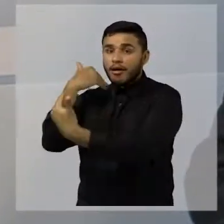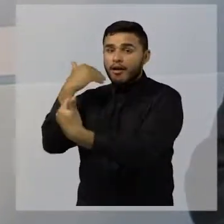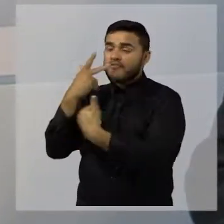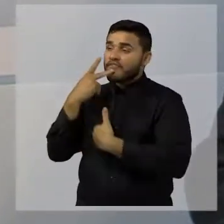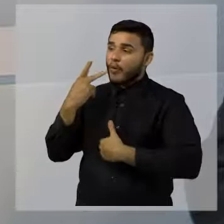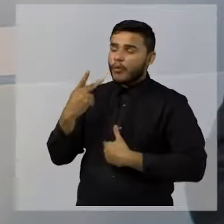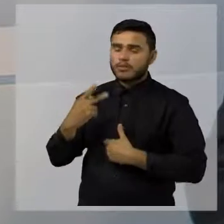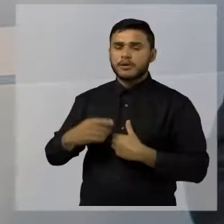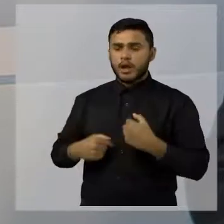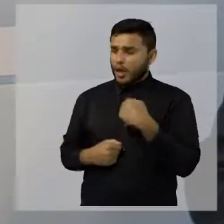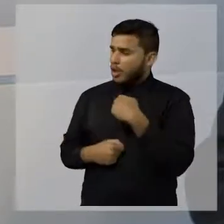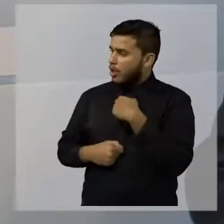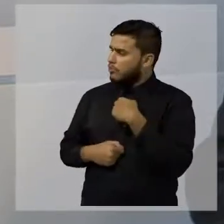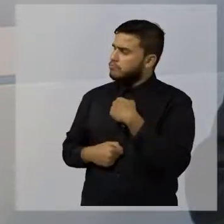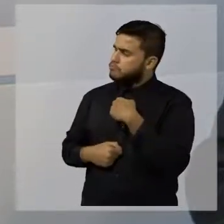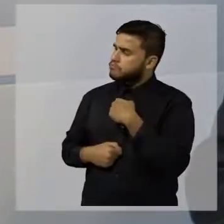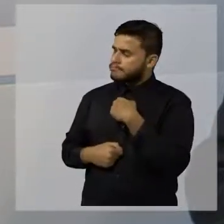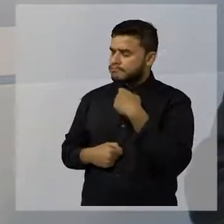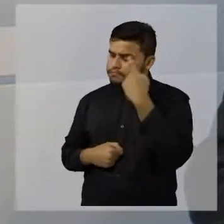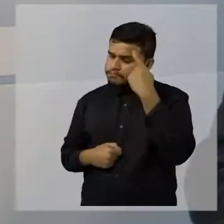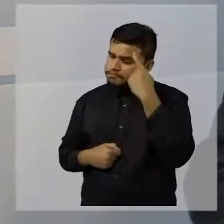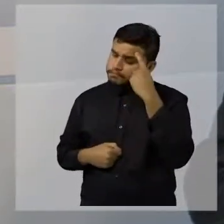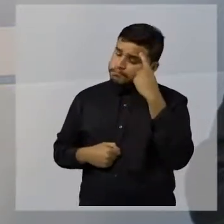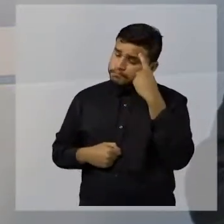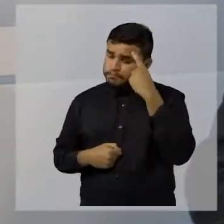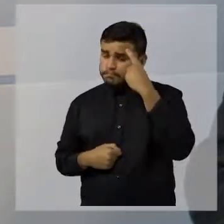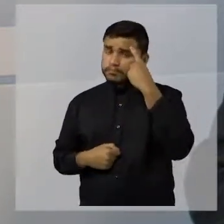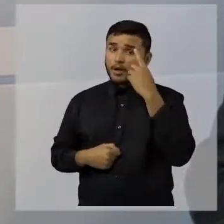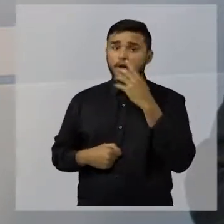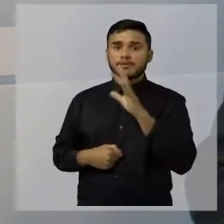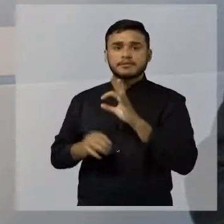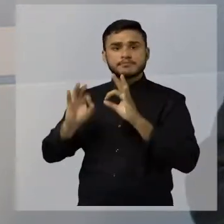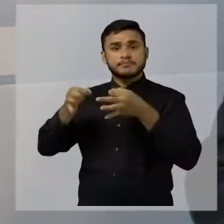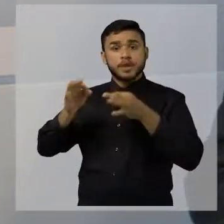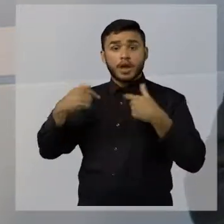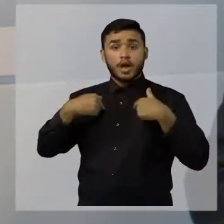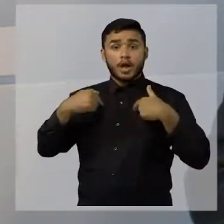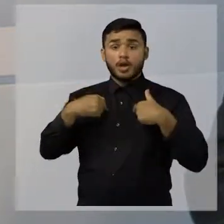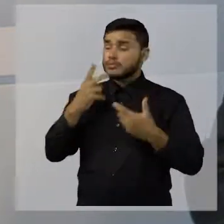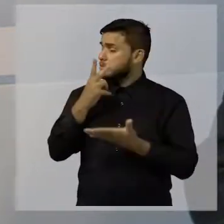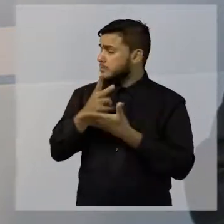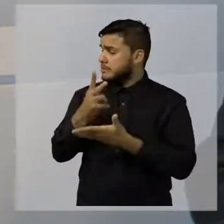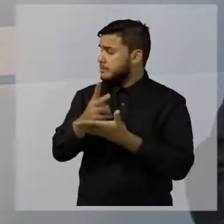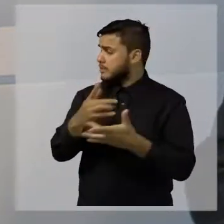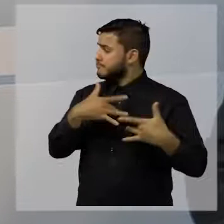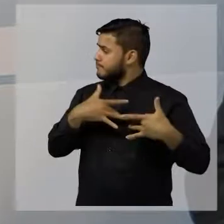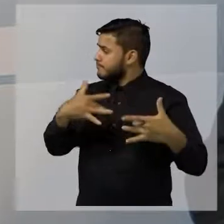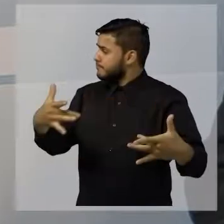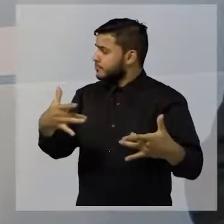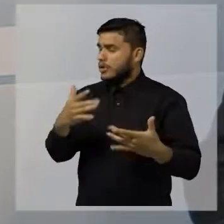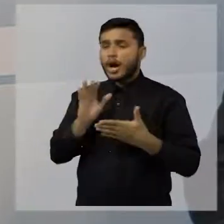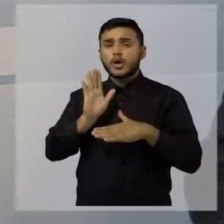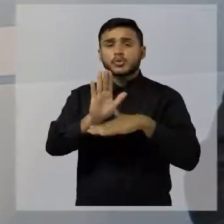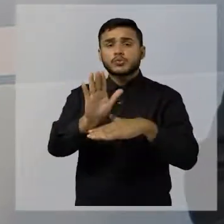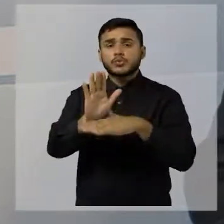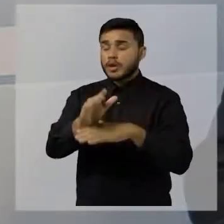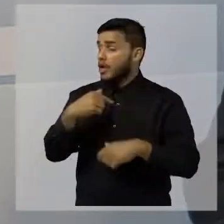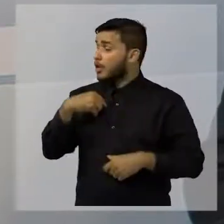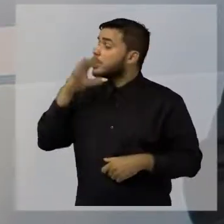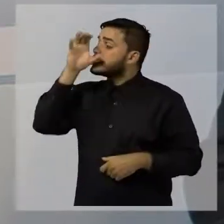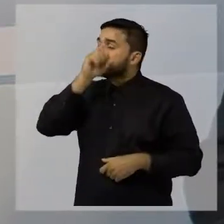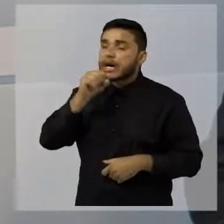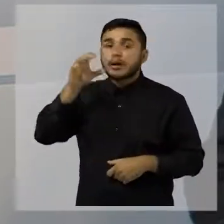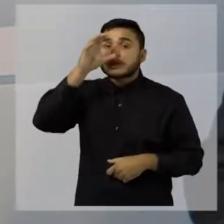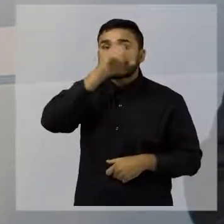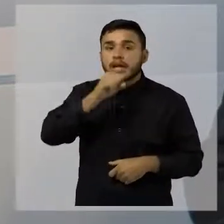para atender as pessoas lá na minha clínica, lá no Montese, sem cobrar um centavo. Meu compromisso social, né, de cidadania, eu que estudei em escola